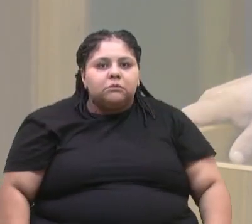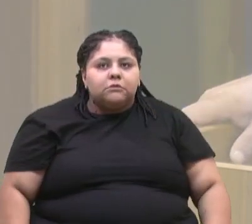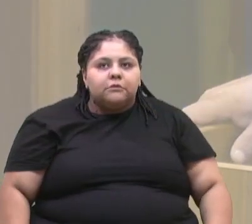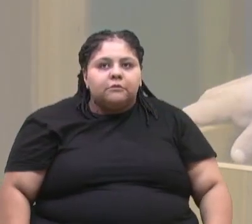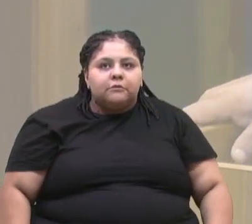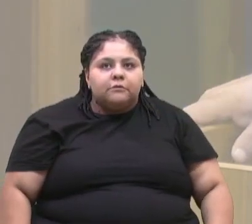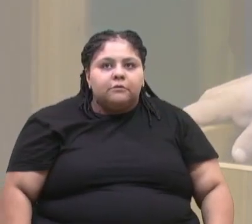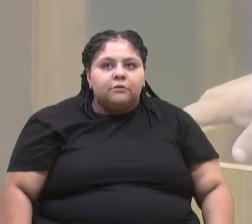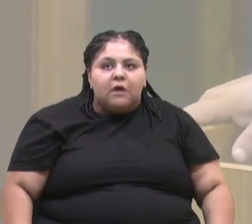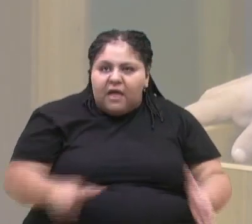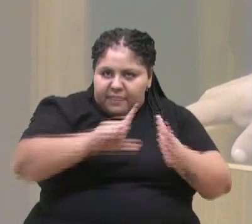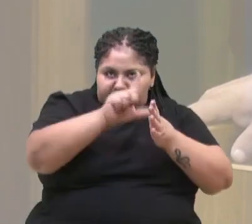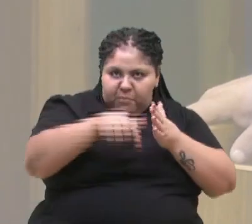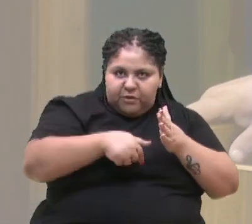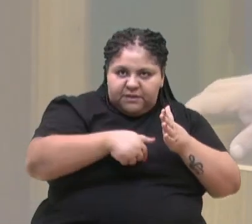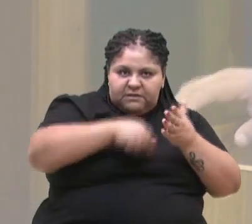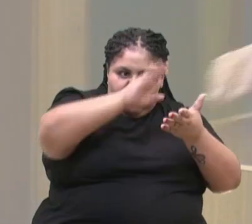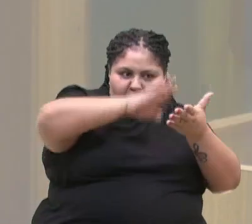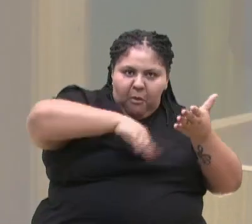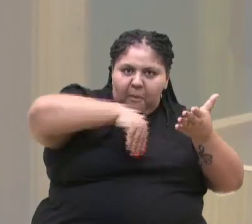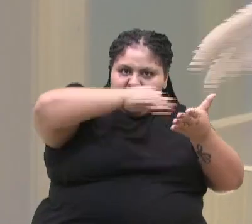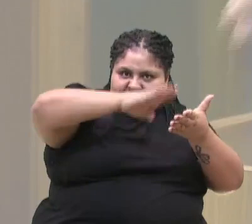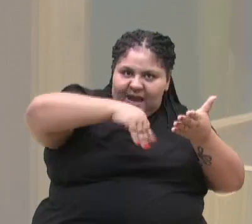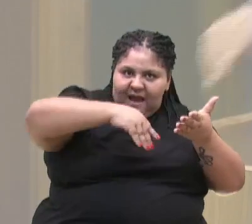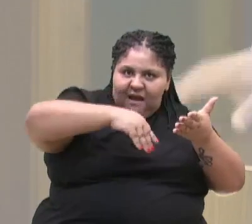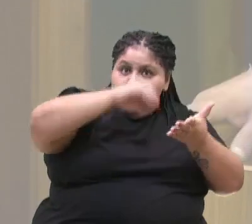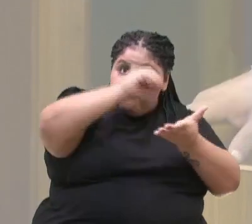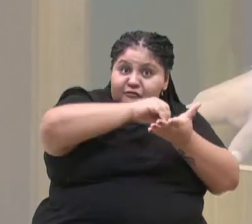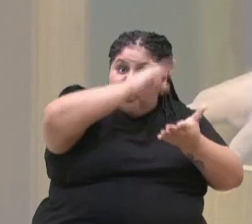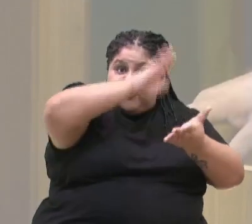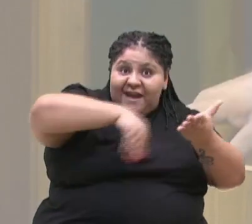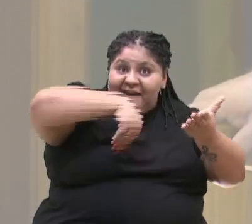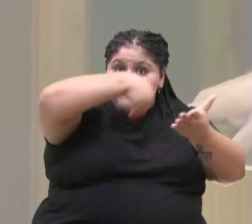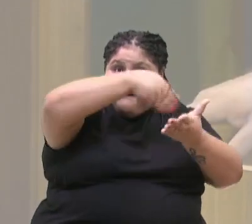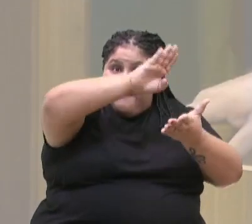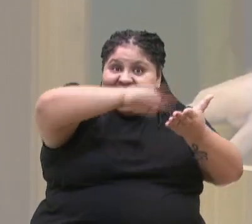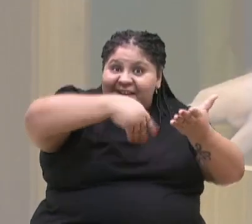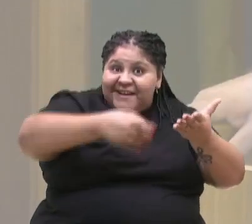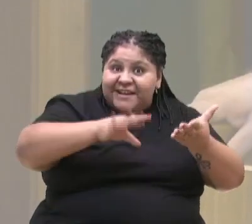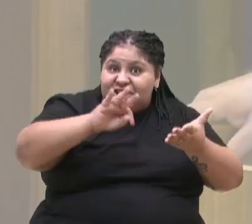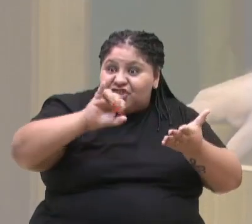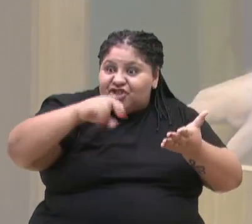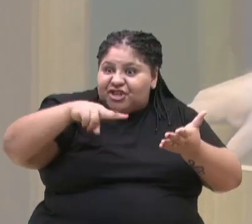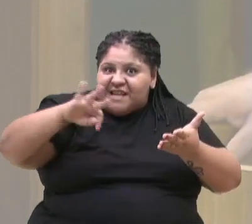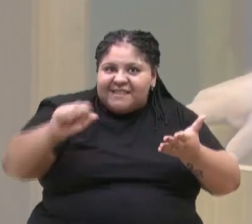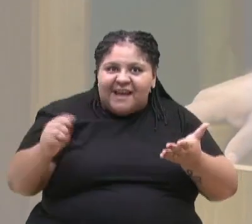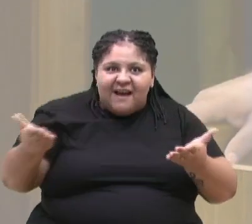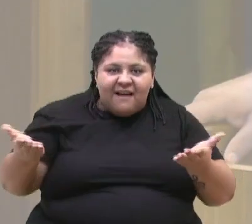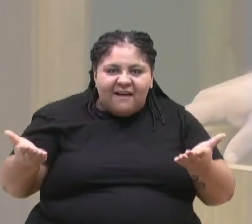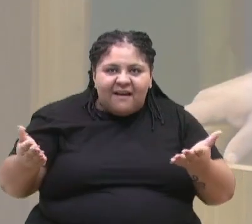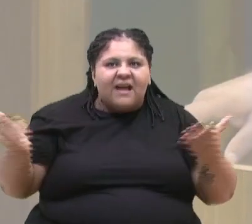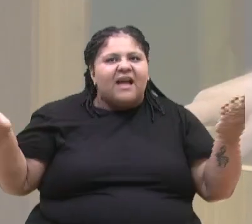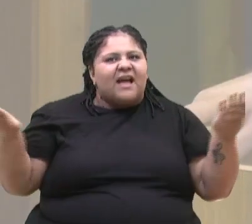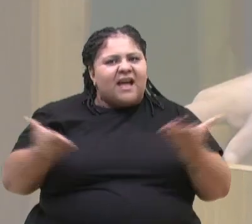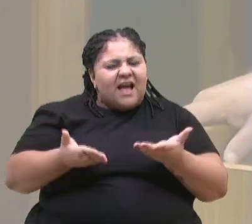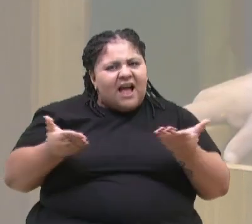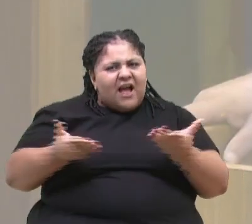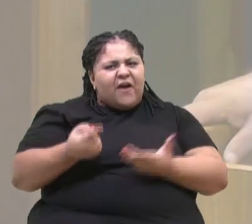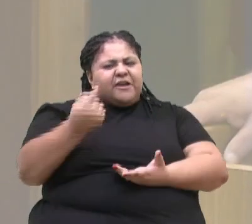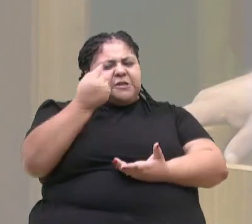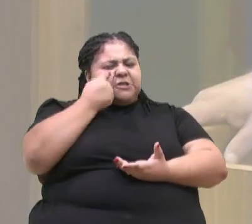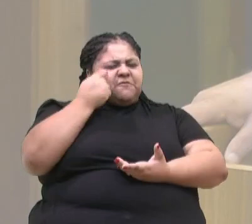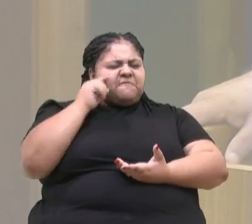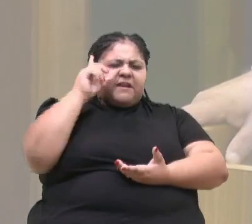ainda. A festa da uva, no mínimo naquela região, para a festa da uva era feito. E agora a gente vê a dificuldade